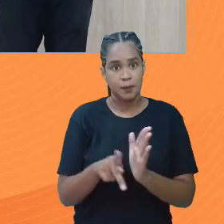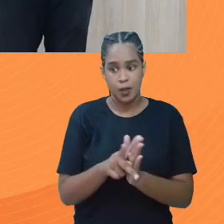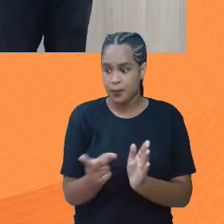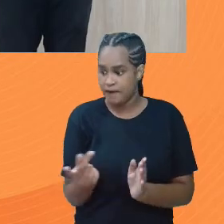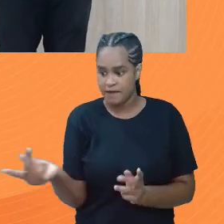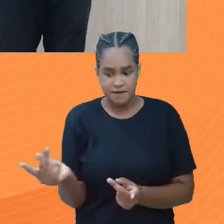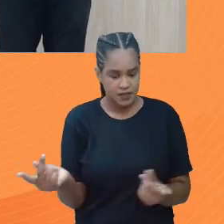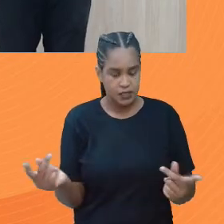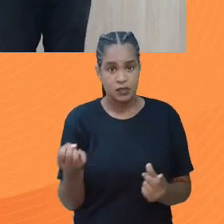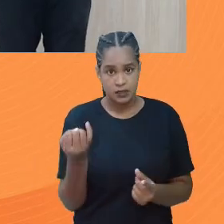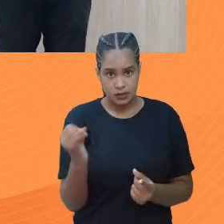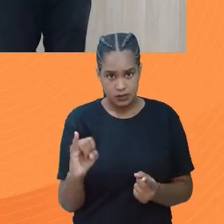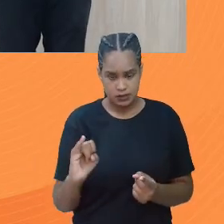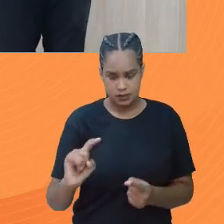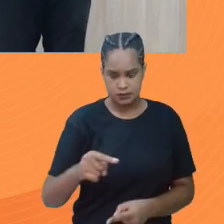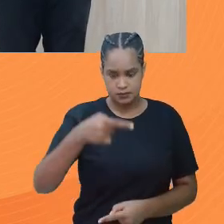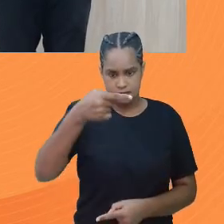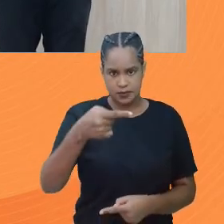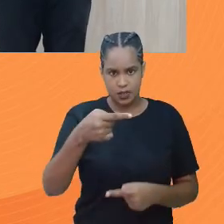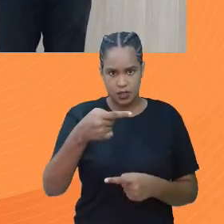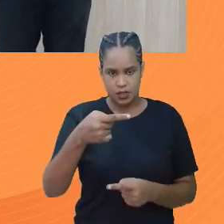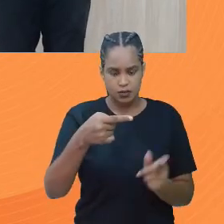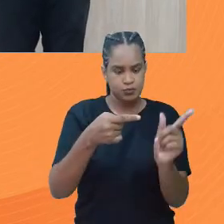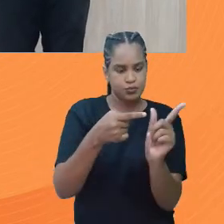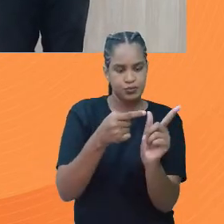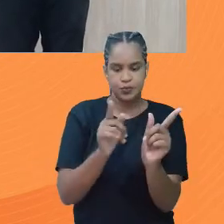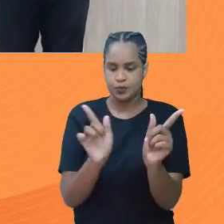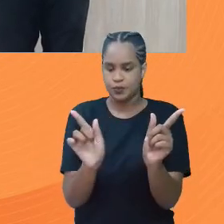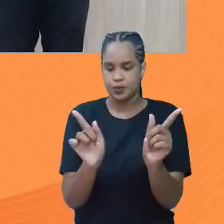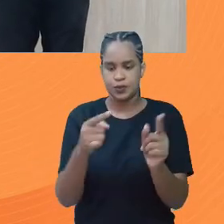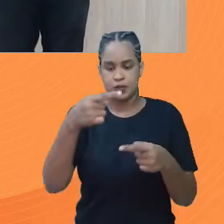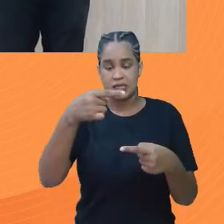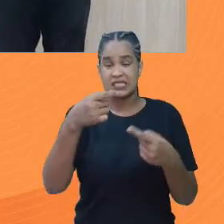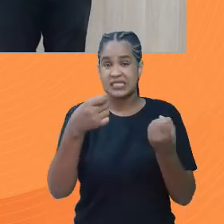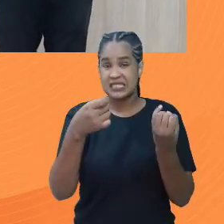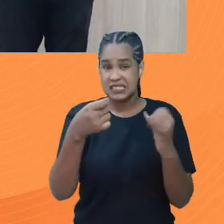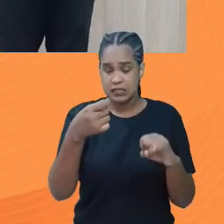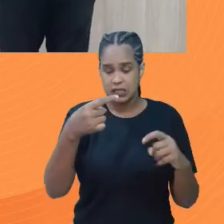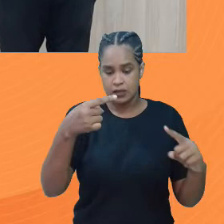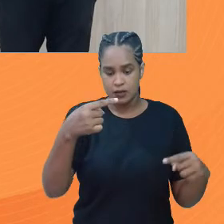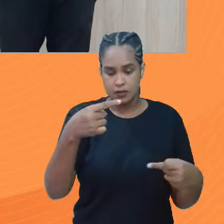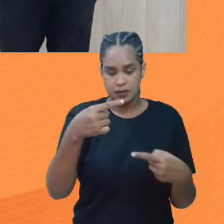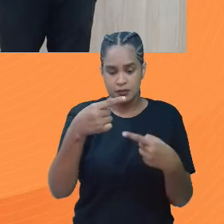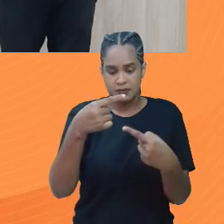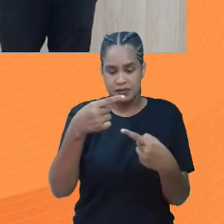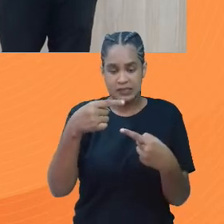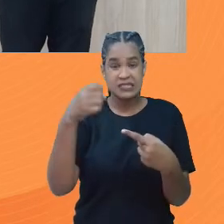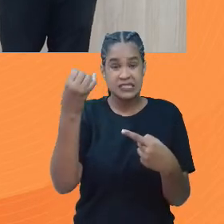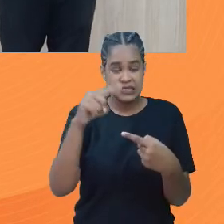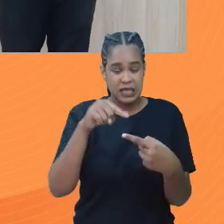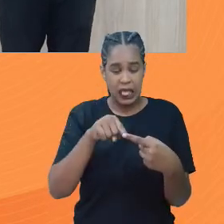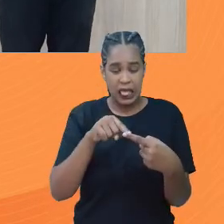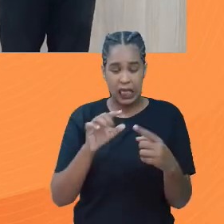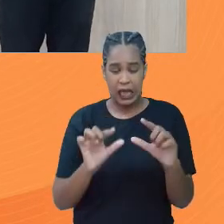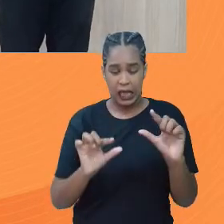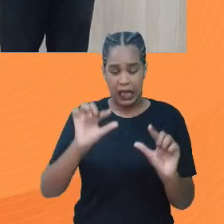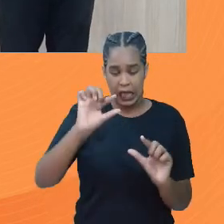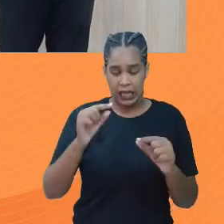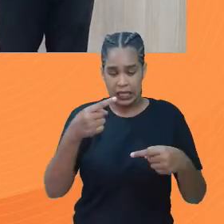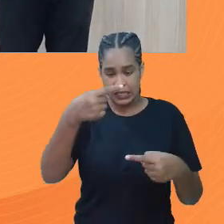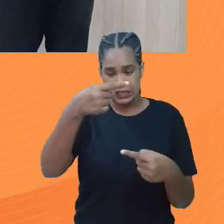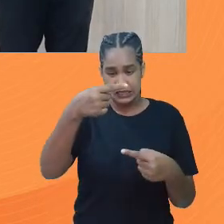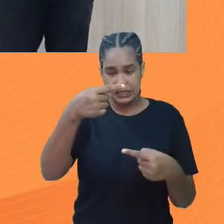se eu coloco uma reta e coloco outra um pouquinho trouxinha, elas podem não estar se cruzando